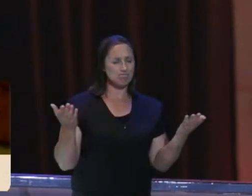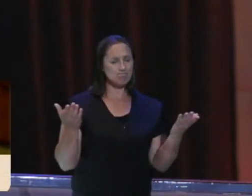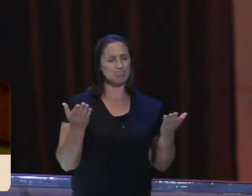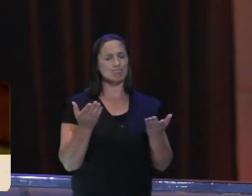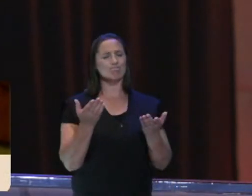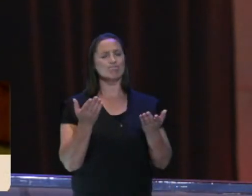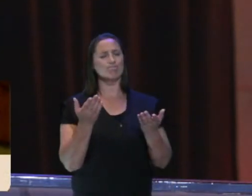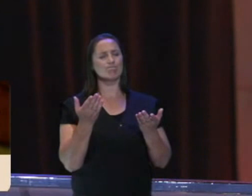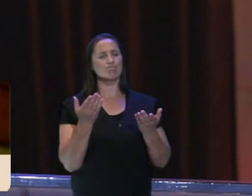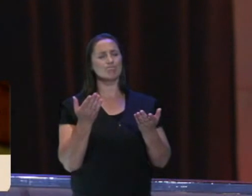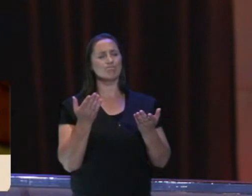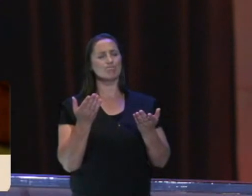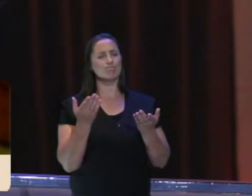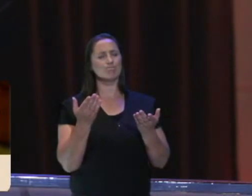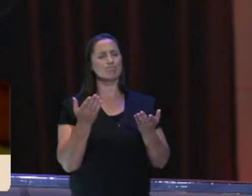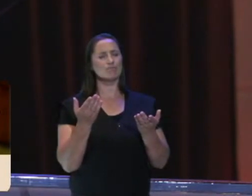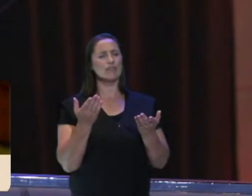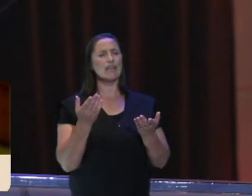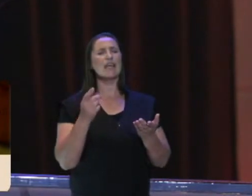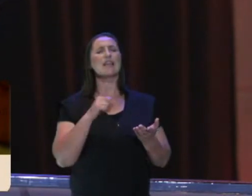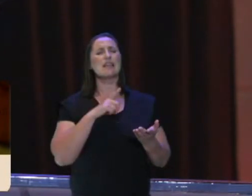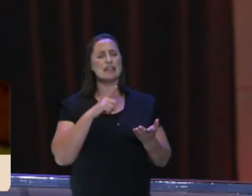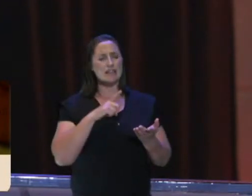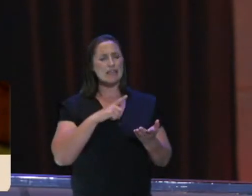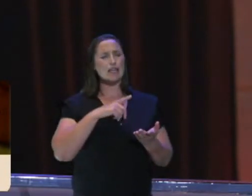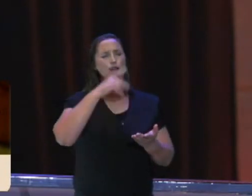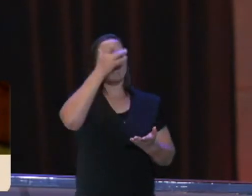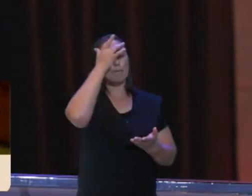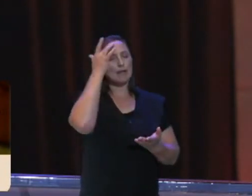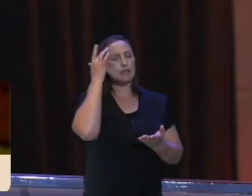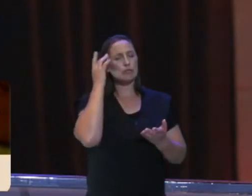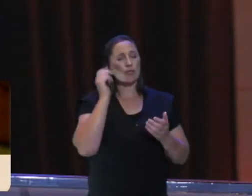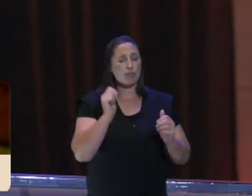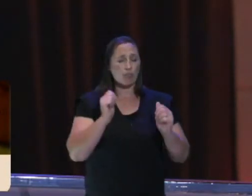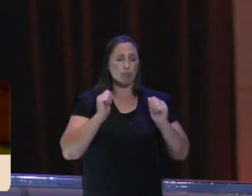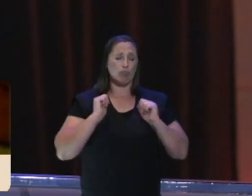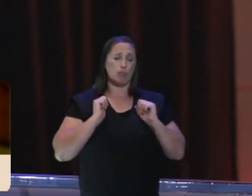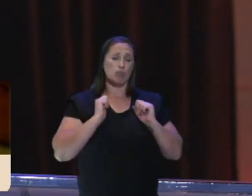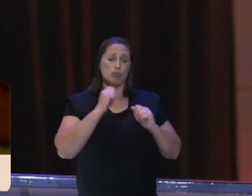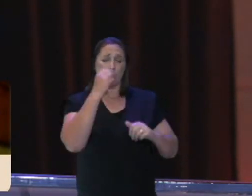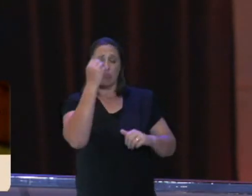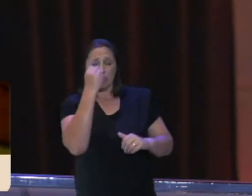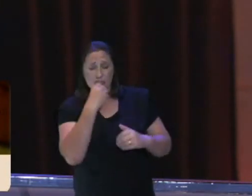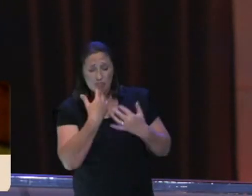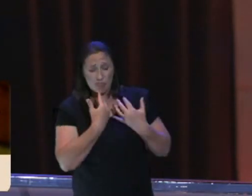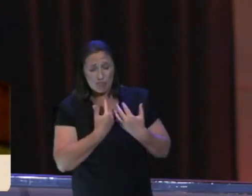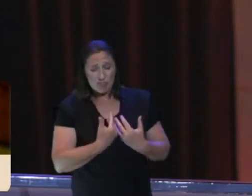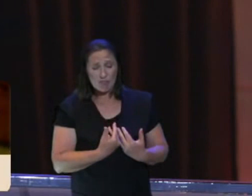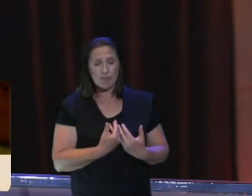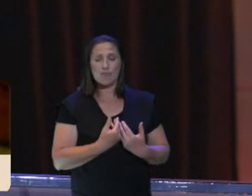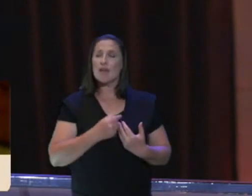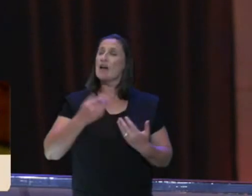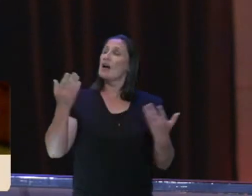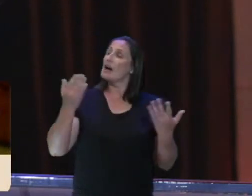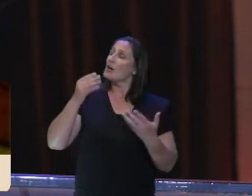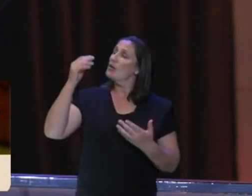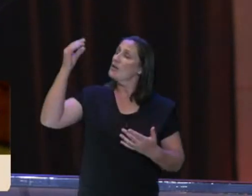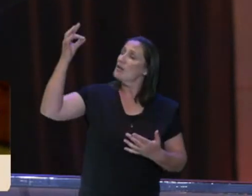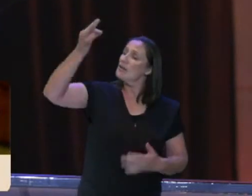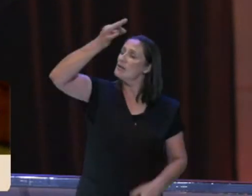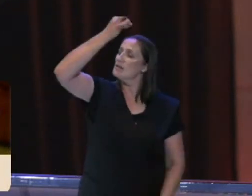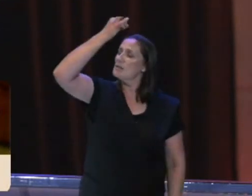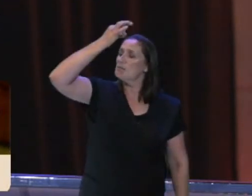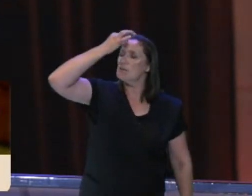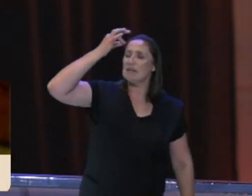Tem gente na caverna, Senhor. Nessa hora, Manda o teu espírito falar bem alto